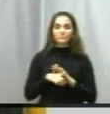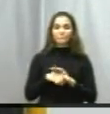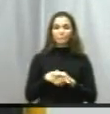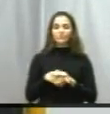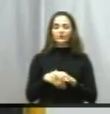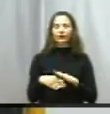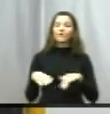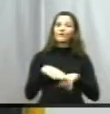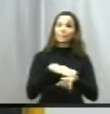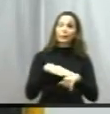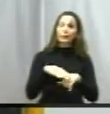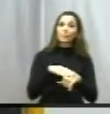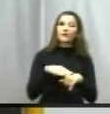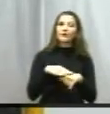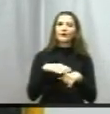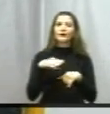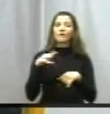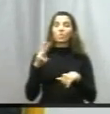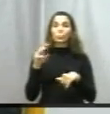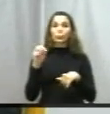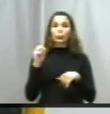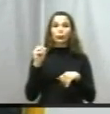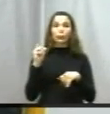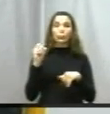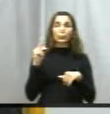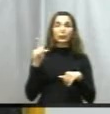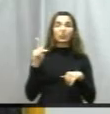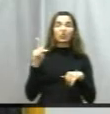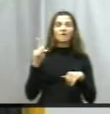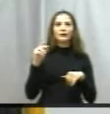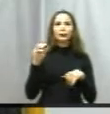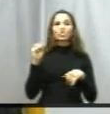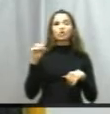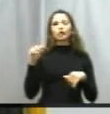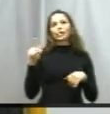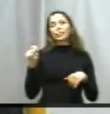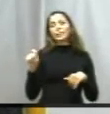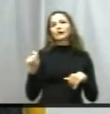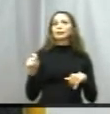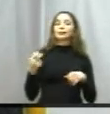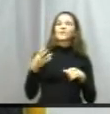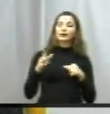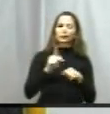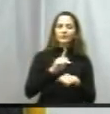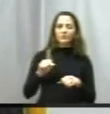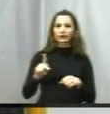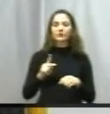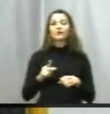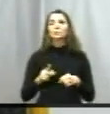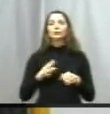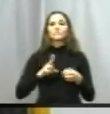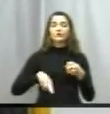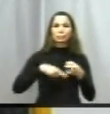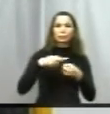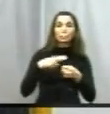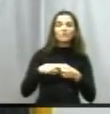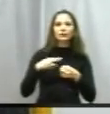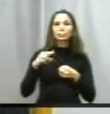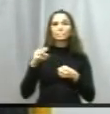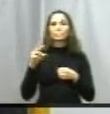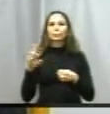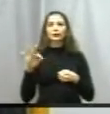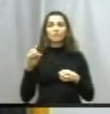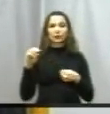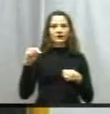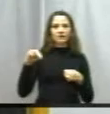uma conversa, aí, um workshop com o professor Valdemir Pires, da Unesp, amanhã, que vai fechar,